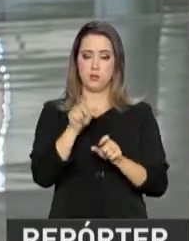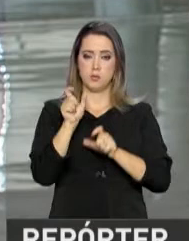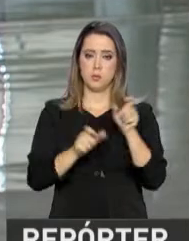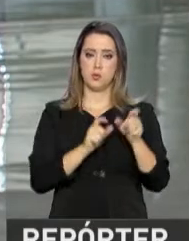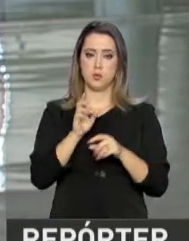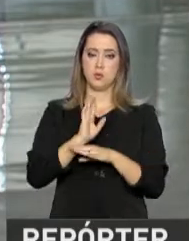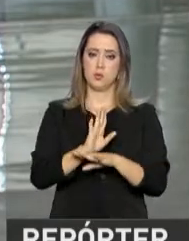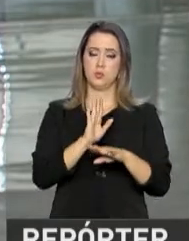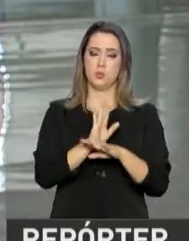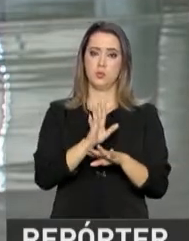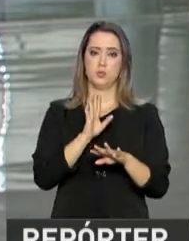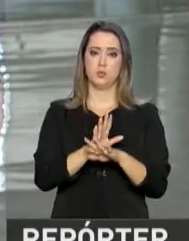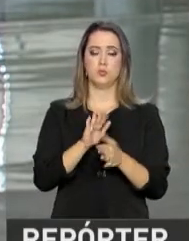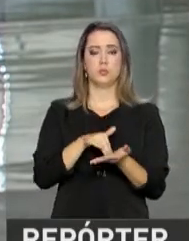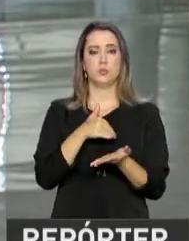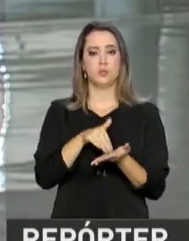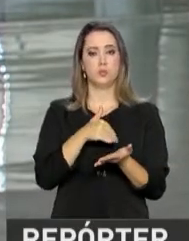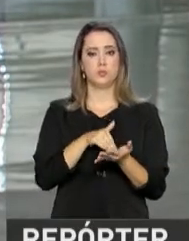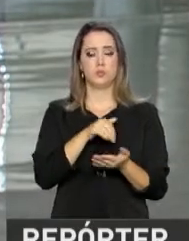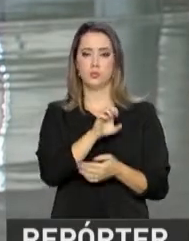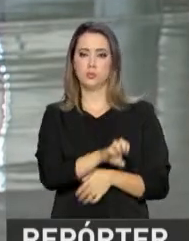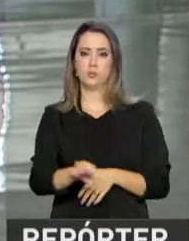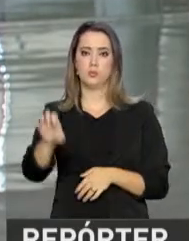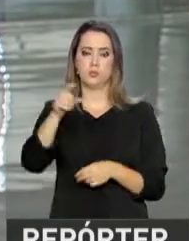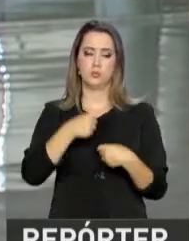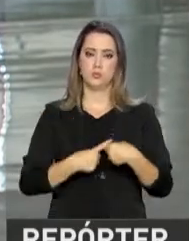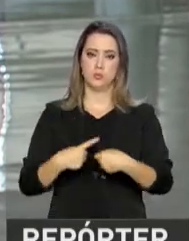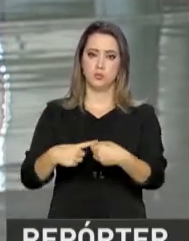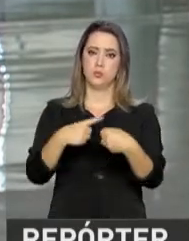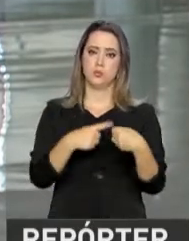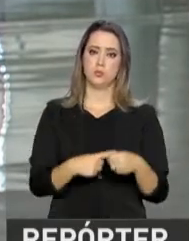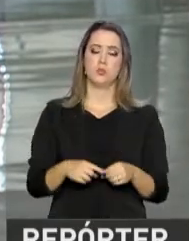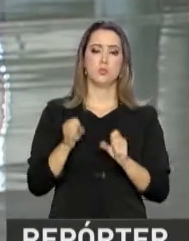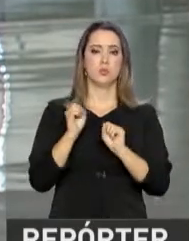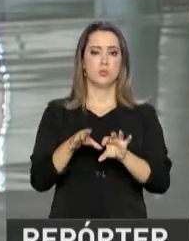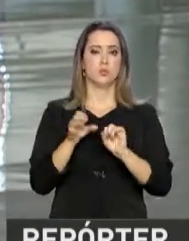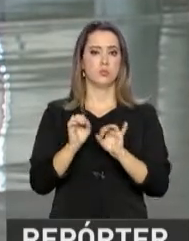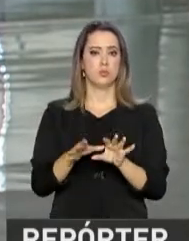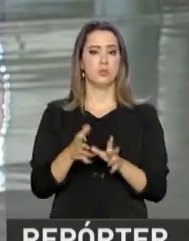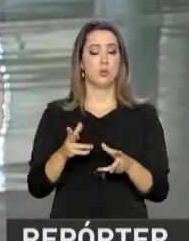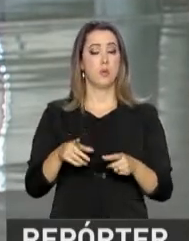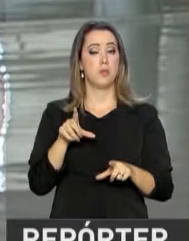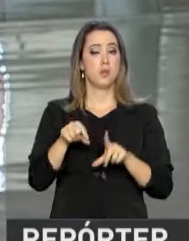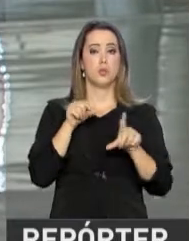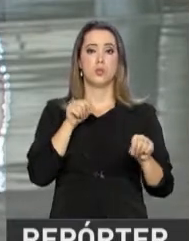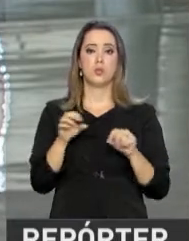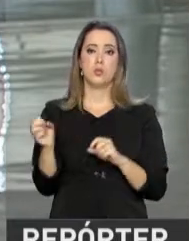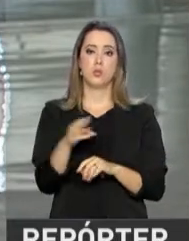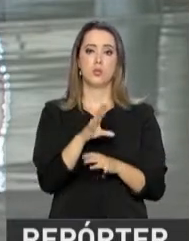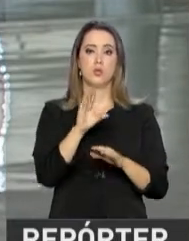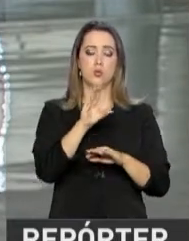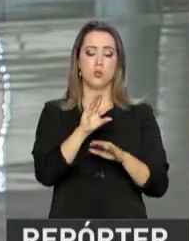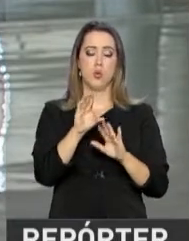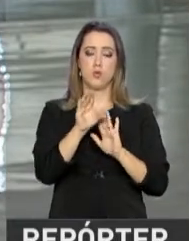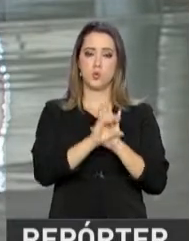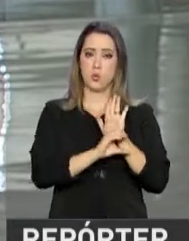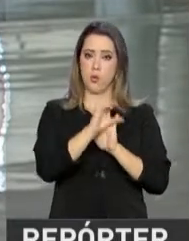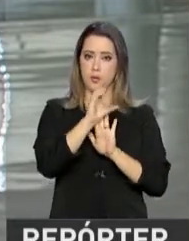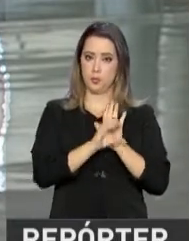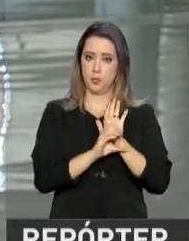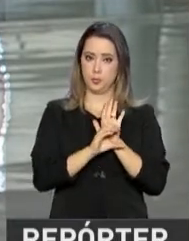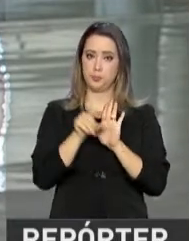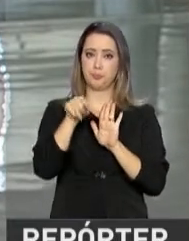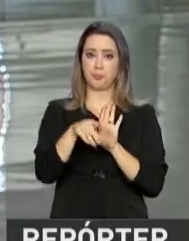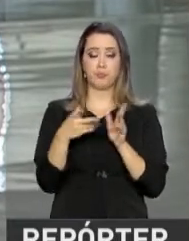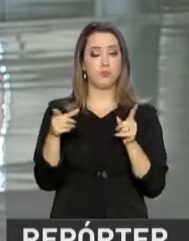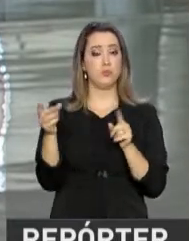auxiliar as secretarias estaduais e municipais de educação para definir esses novos currículos o ministro da educação